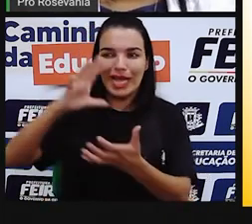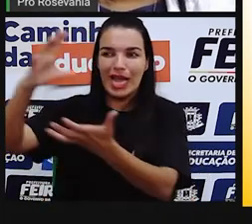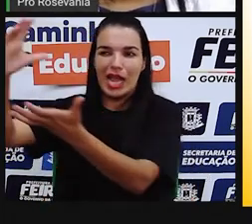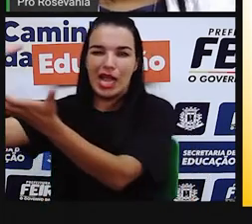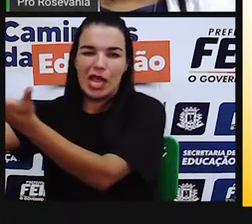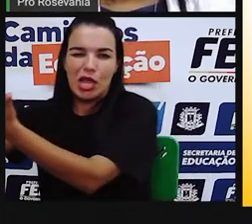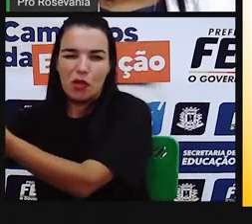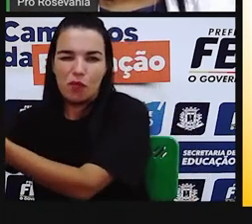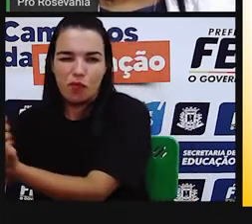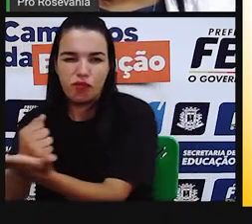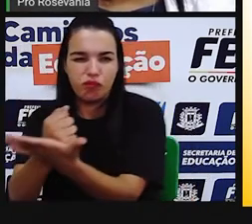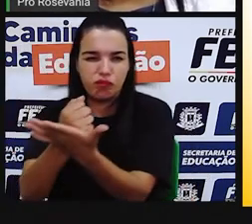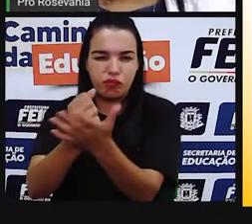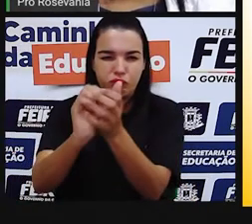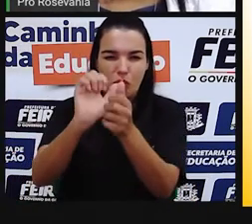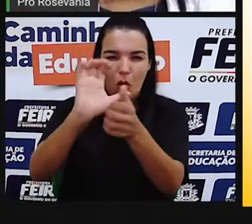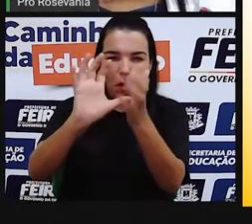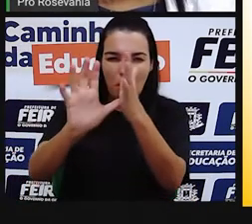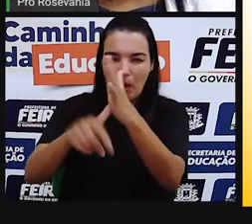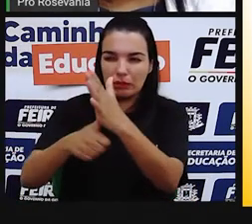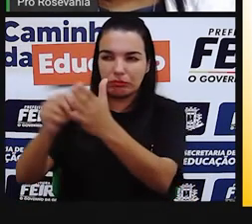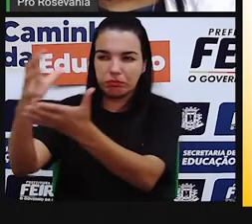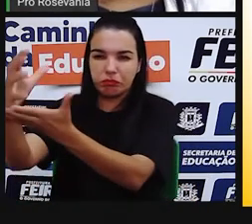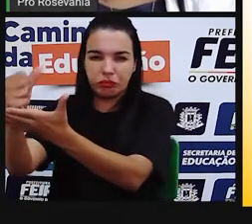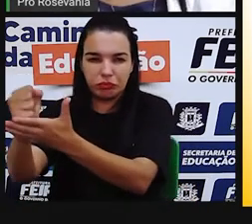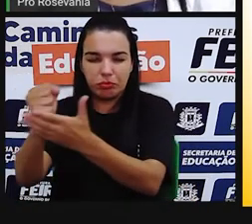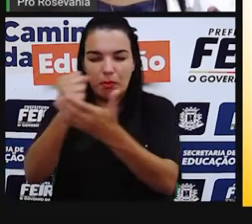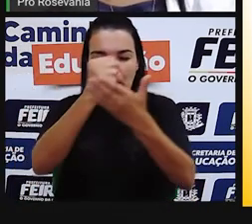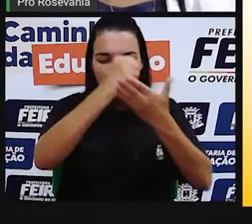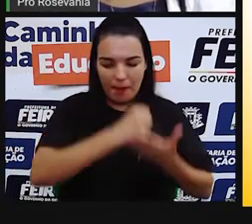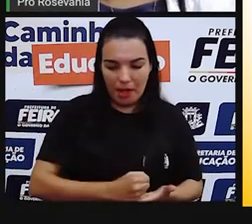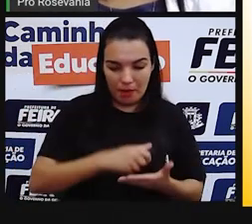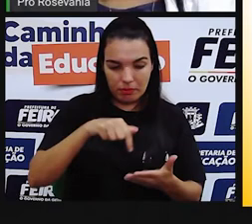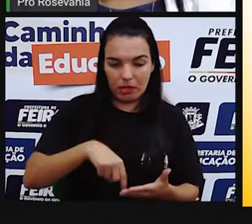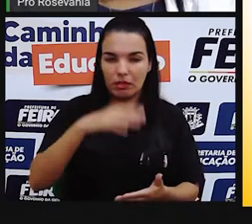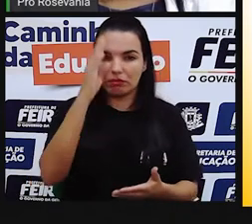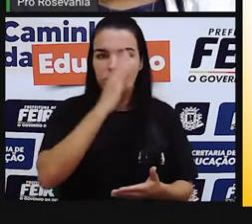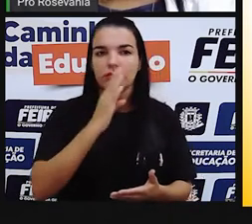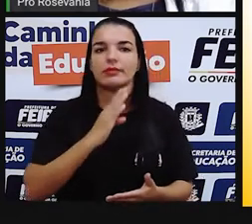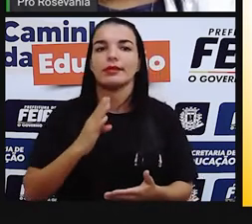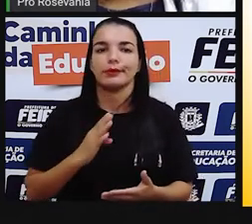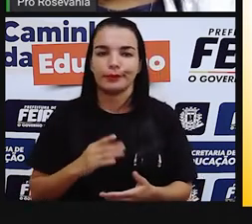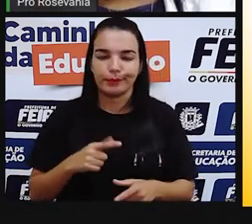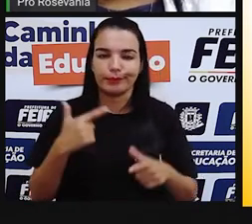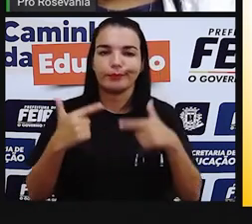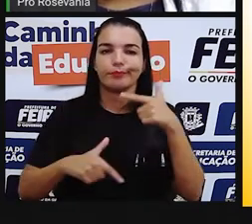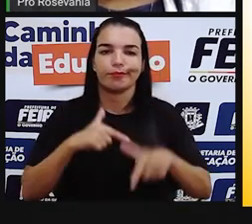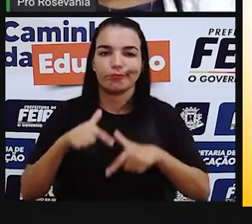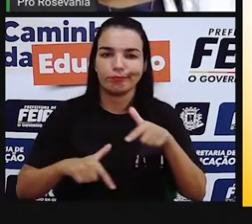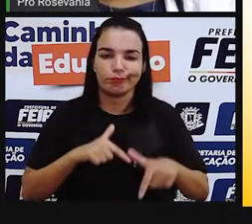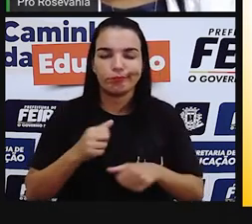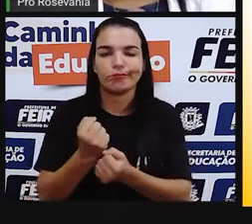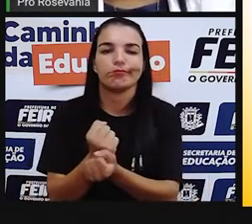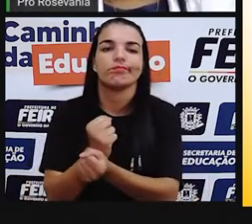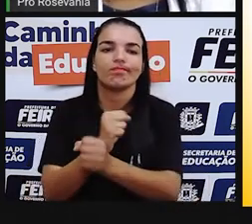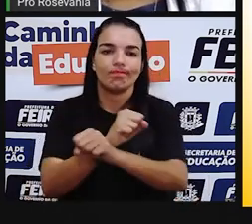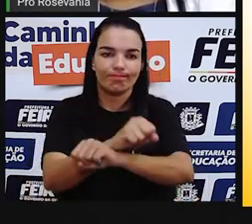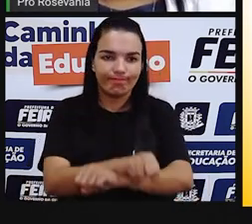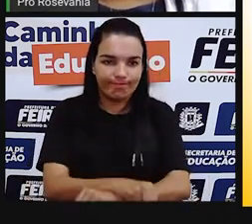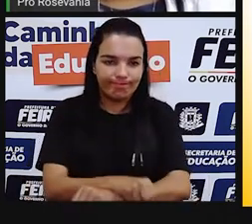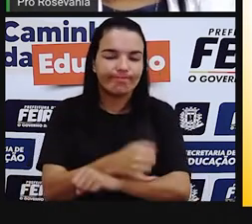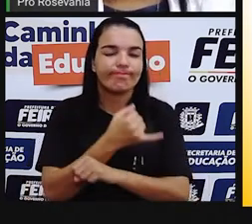era cerca de 4 milhões de africanos. Esses são dados, mas que a gente também sabe que não houve, né,